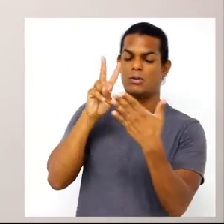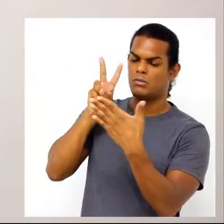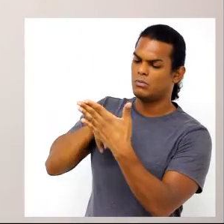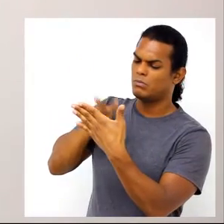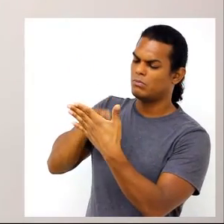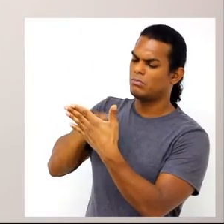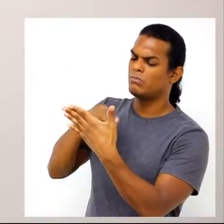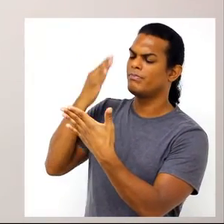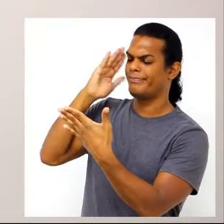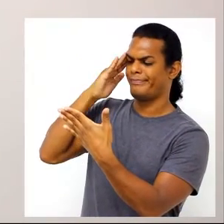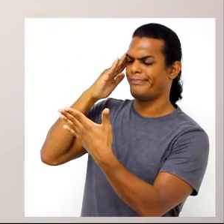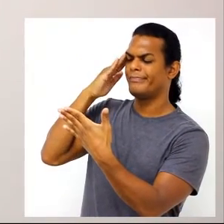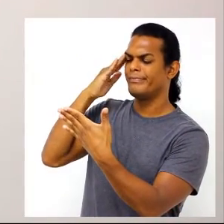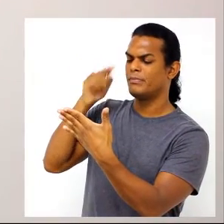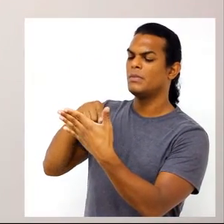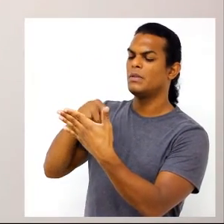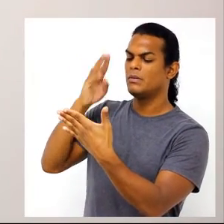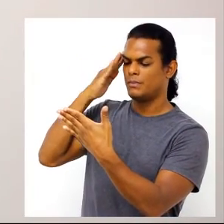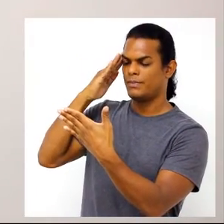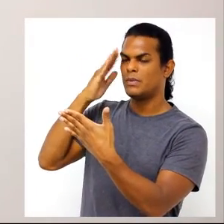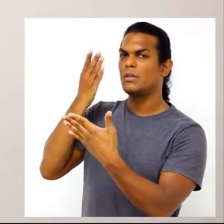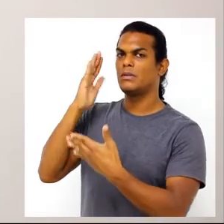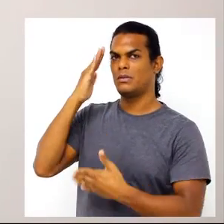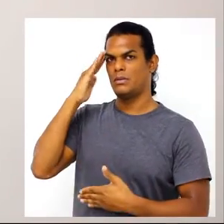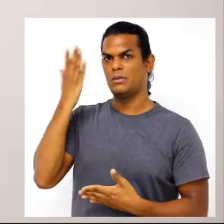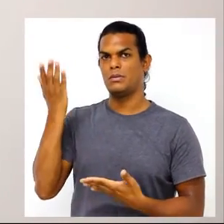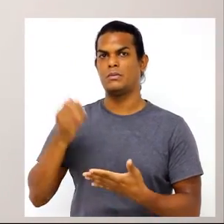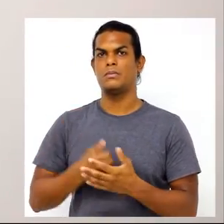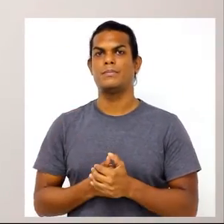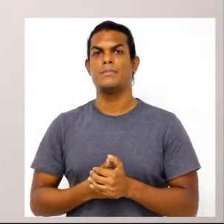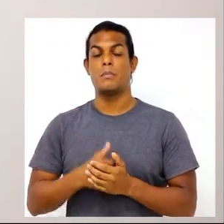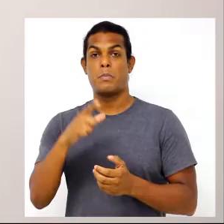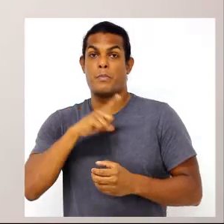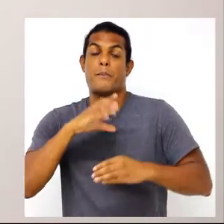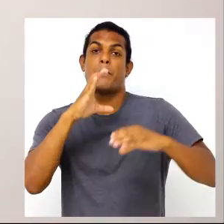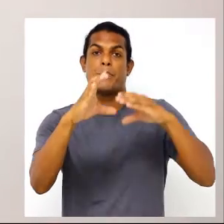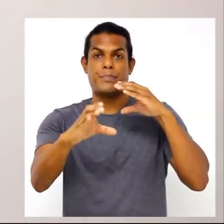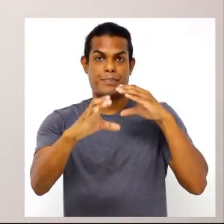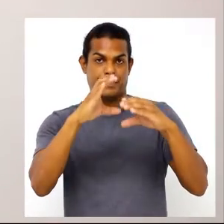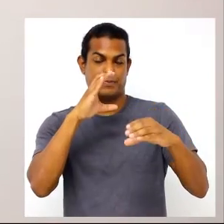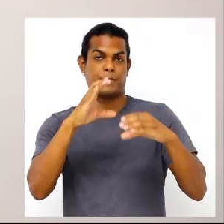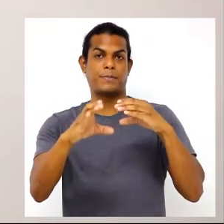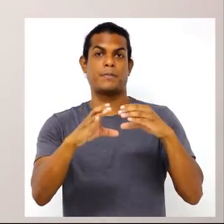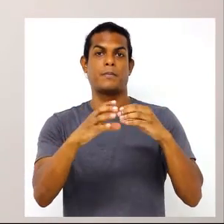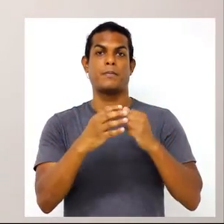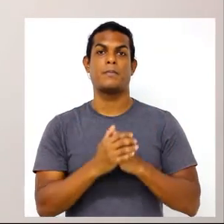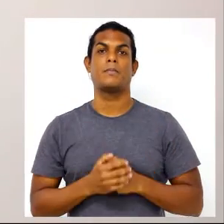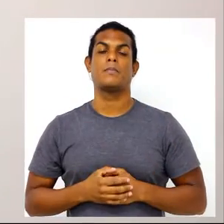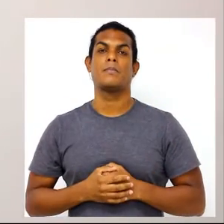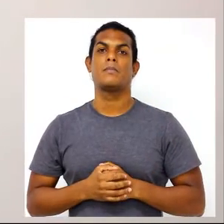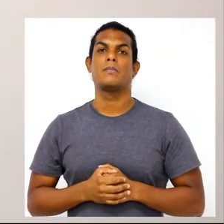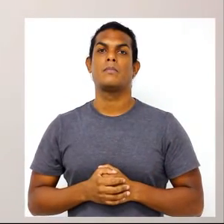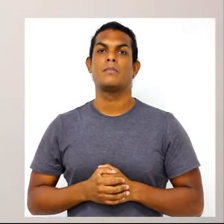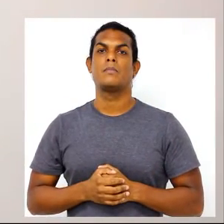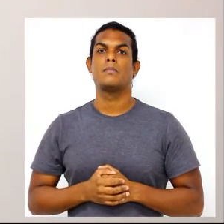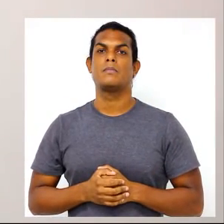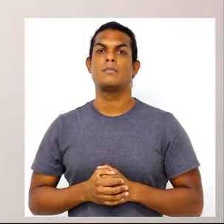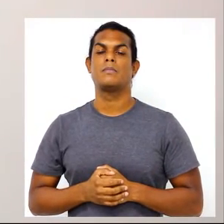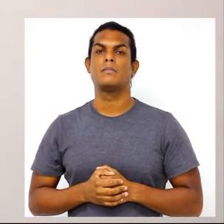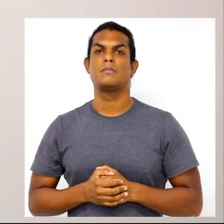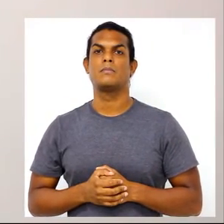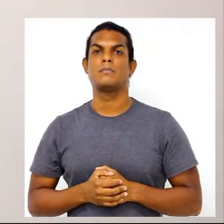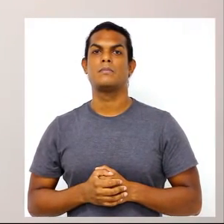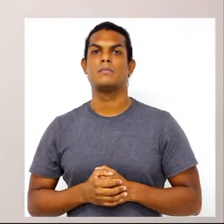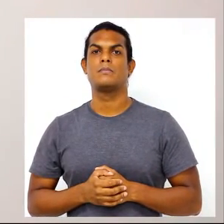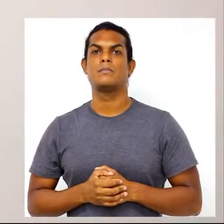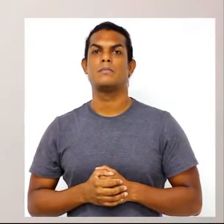possa entender a minha mensagem, para que a gente possa se comunicar. Porque assim, a comunicação, se o texto é